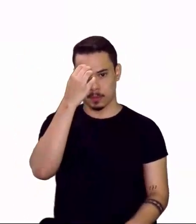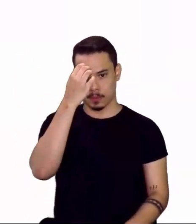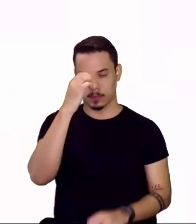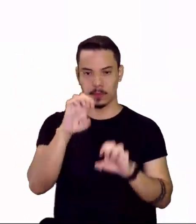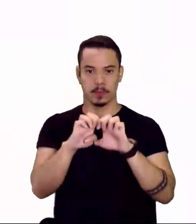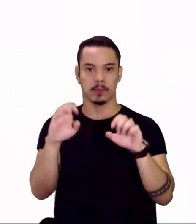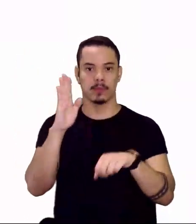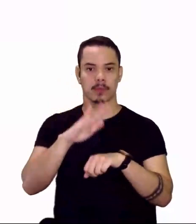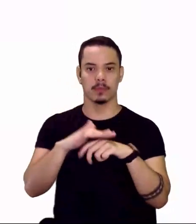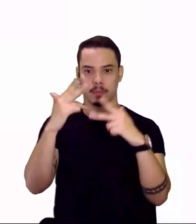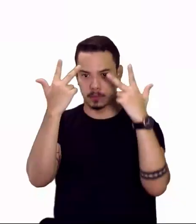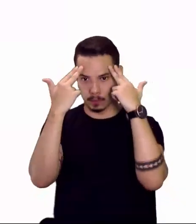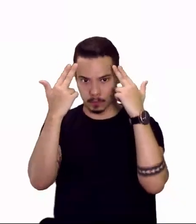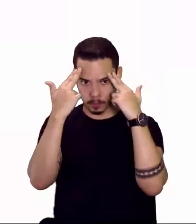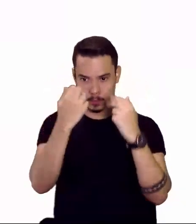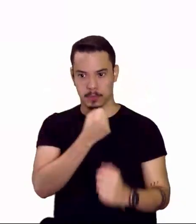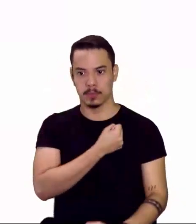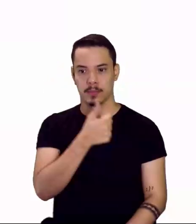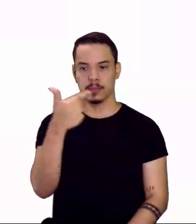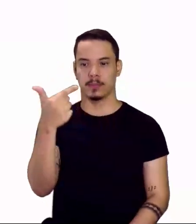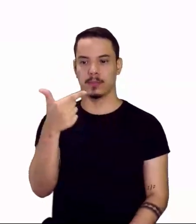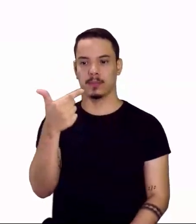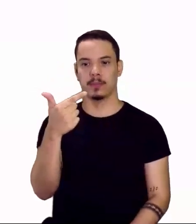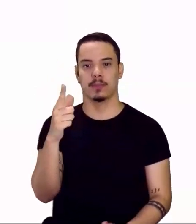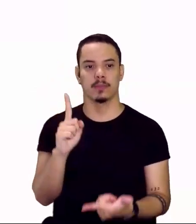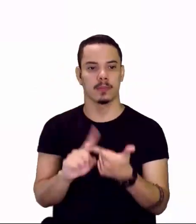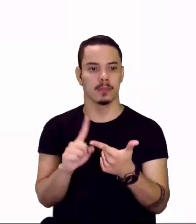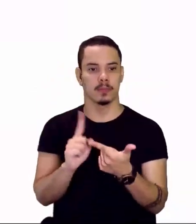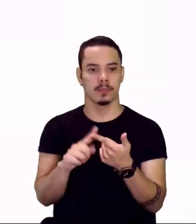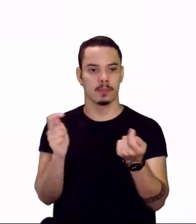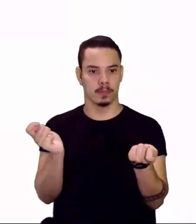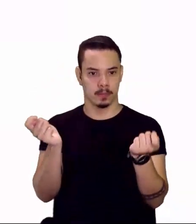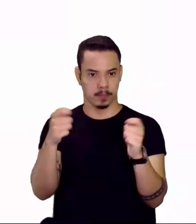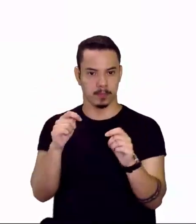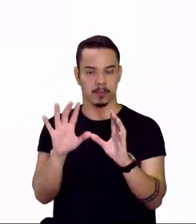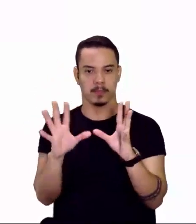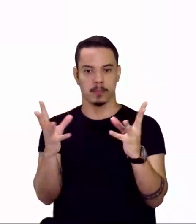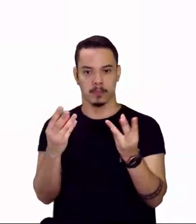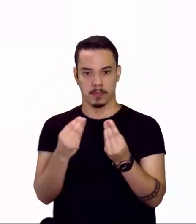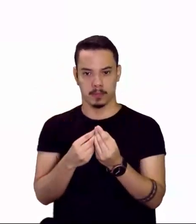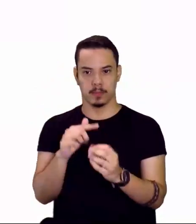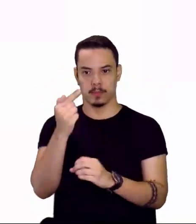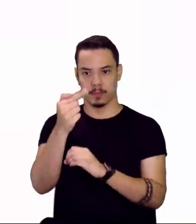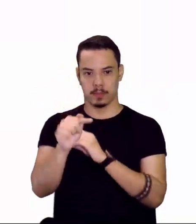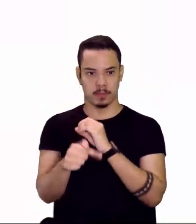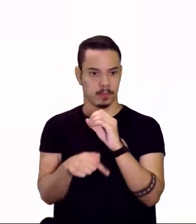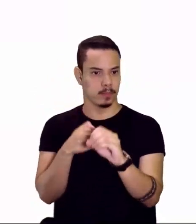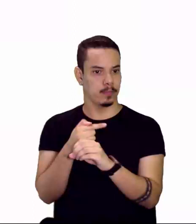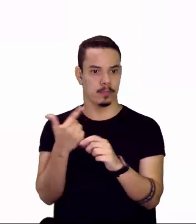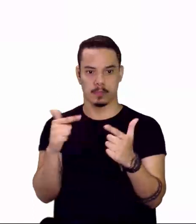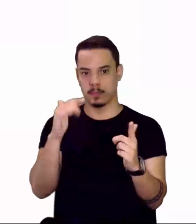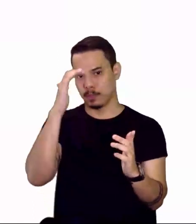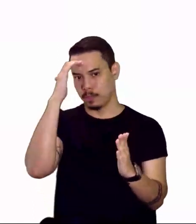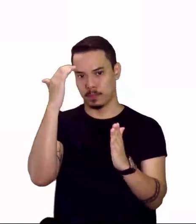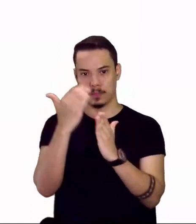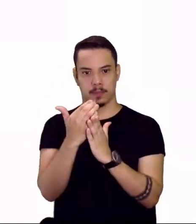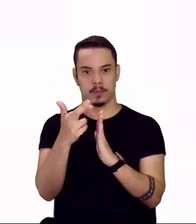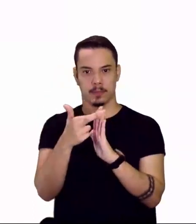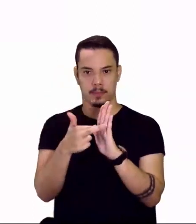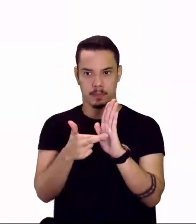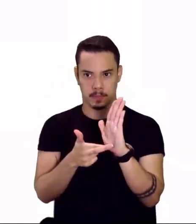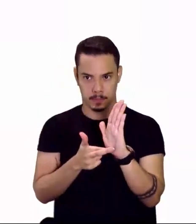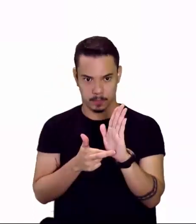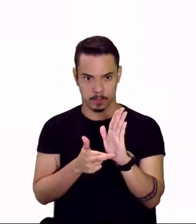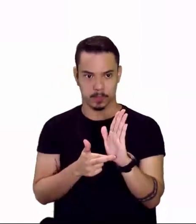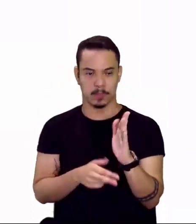comum é 2? Deve formar moléculas em que o átomo de boro não obedece à regra do octeto?